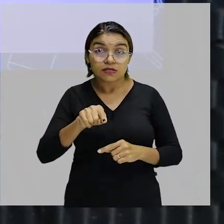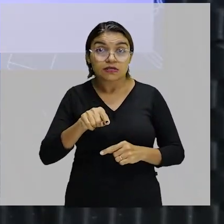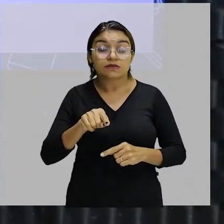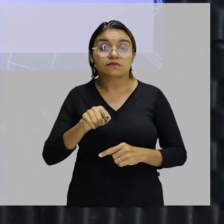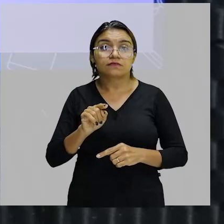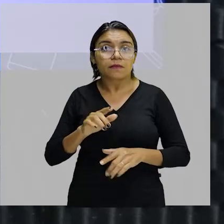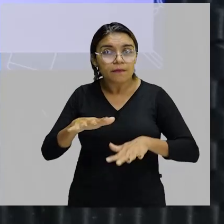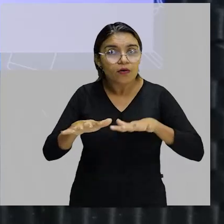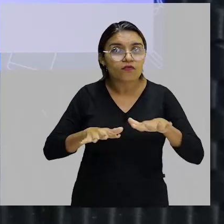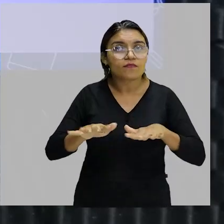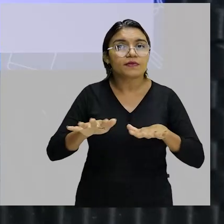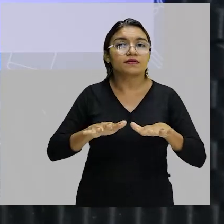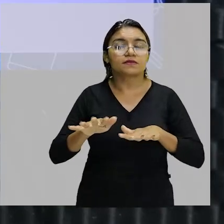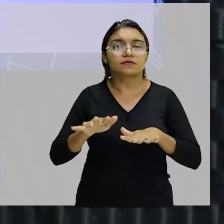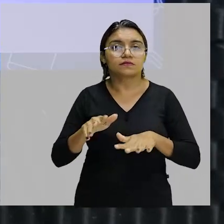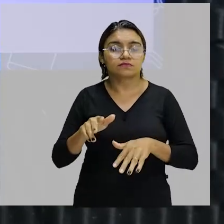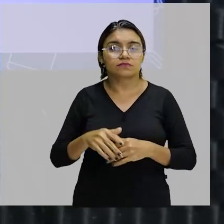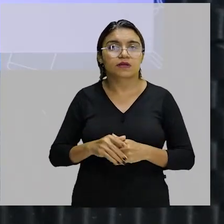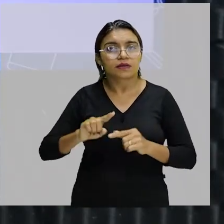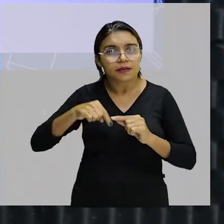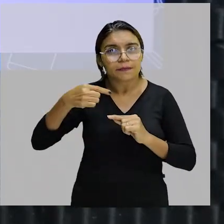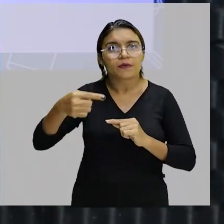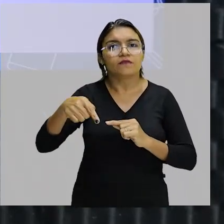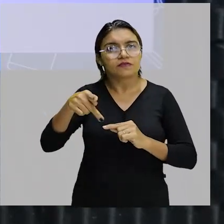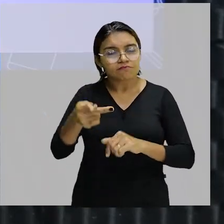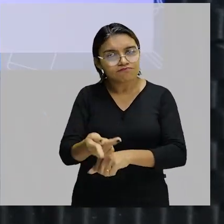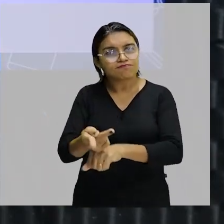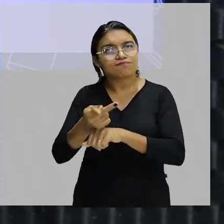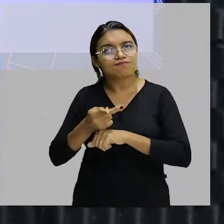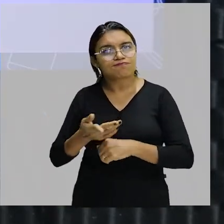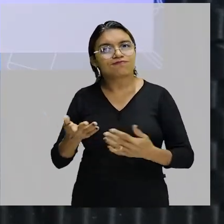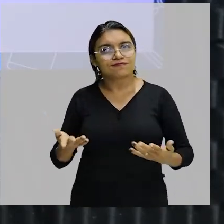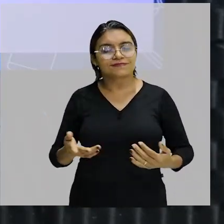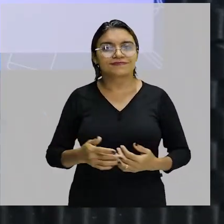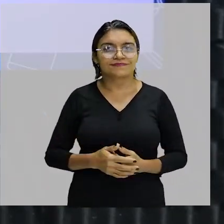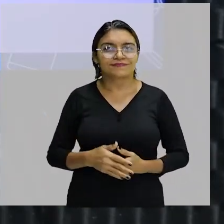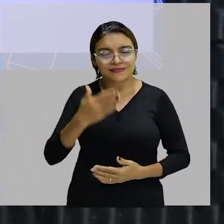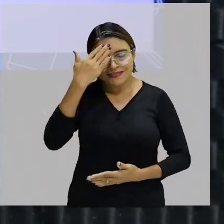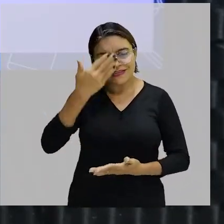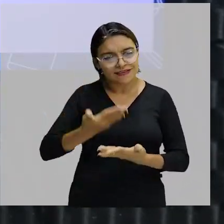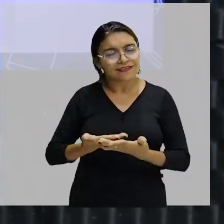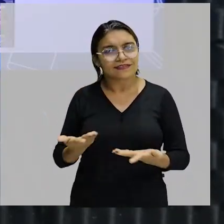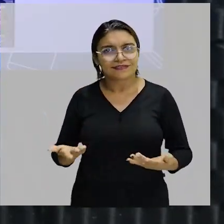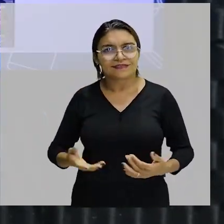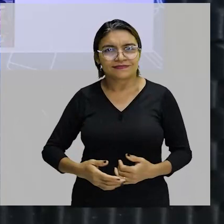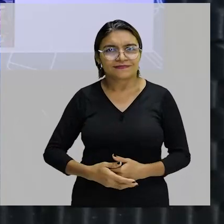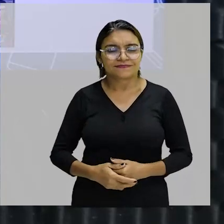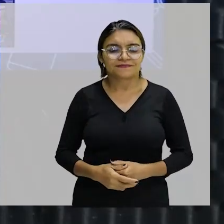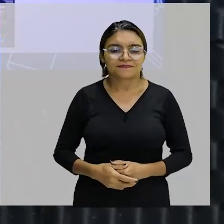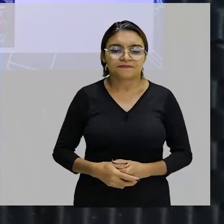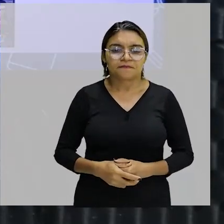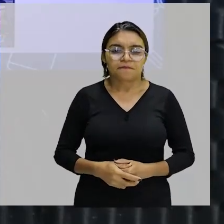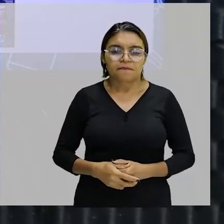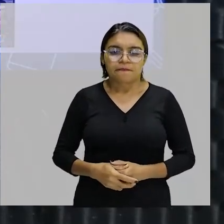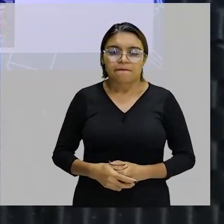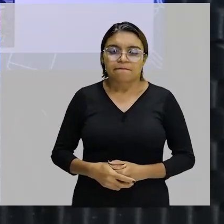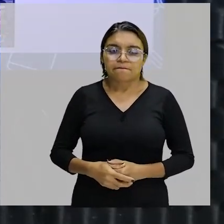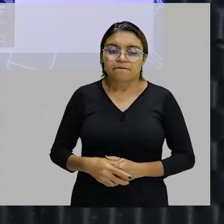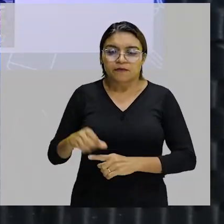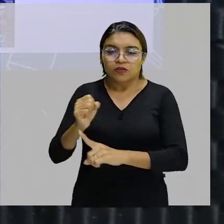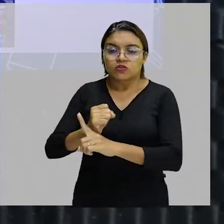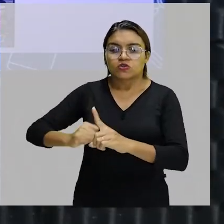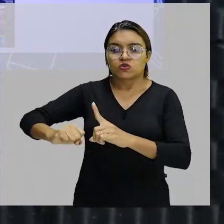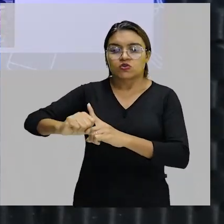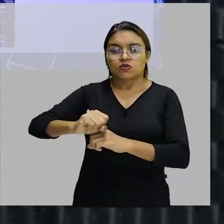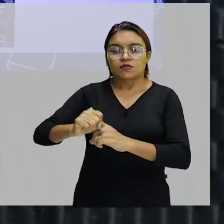se movimentando. E depois vai vir a recompensa. Isso eu tenho certeza. Benefícios